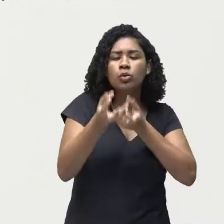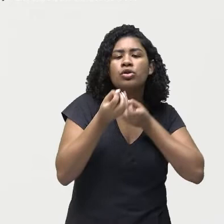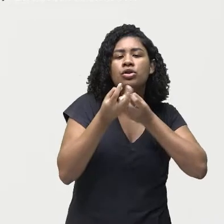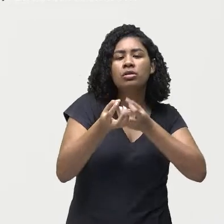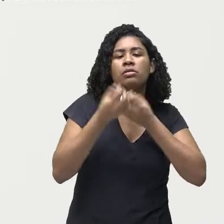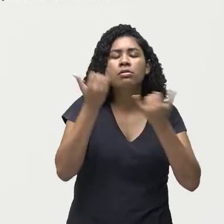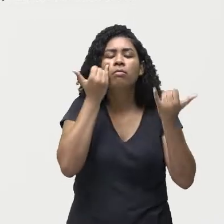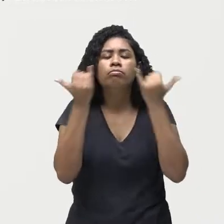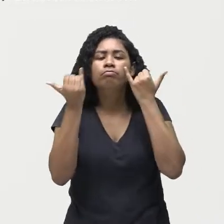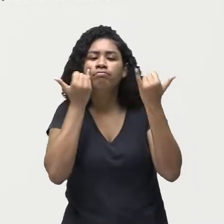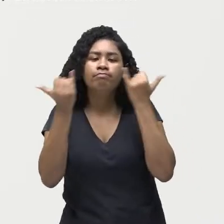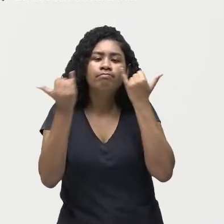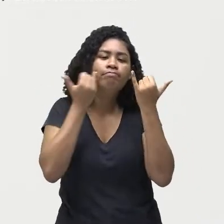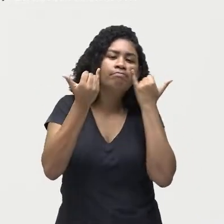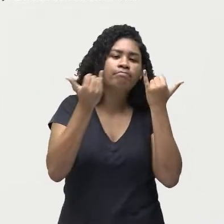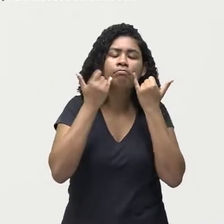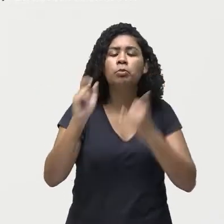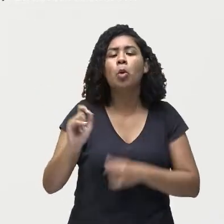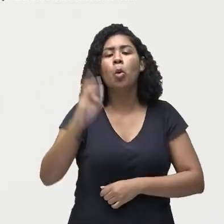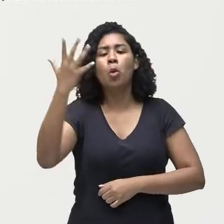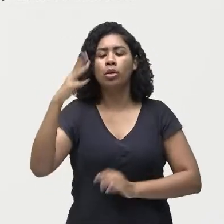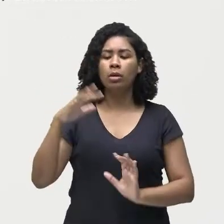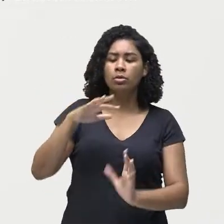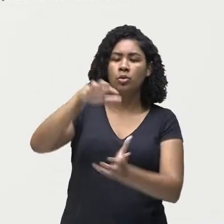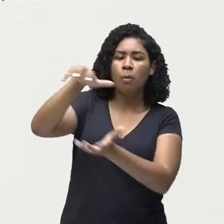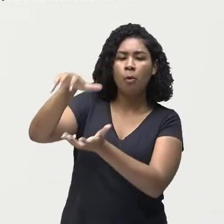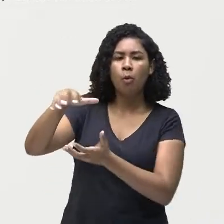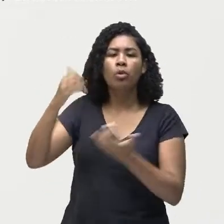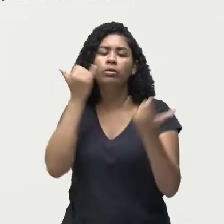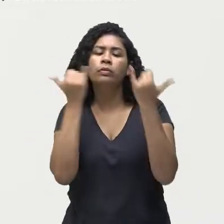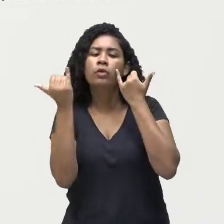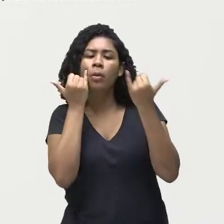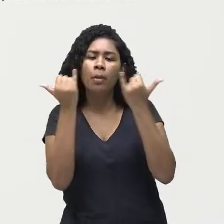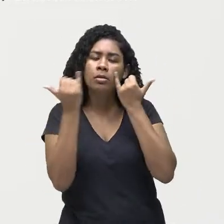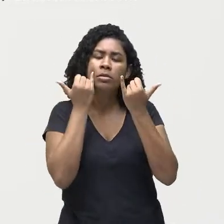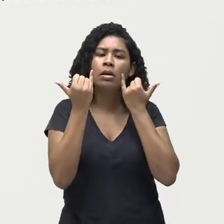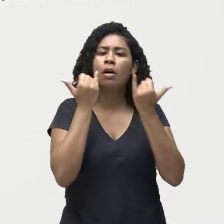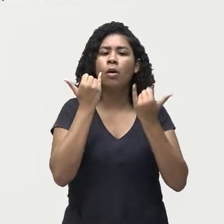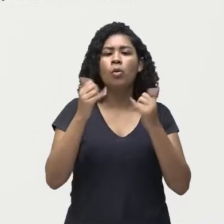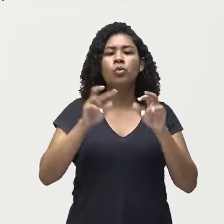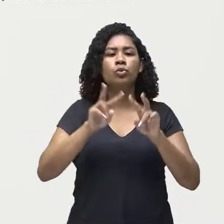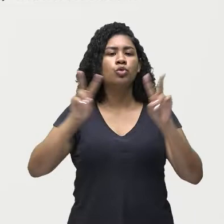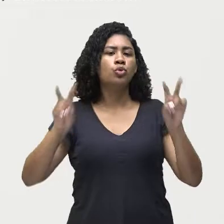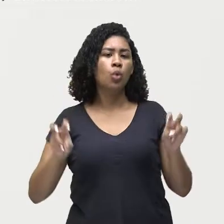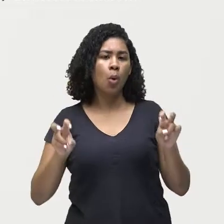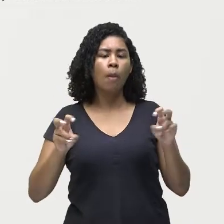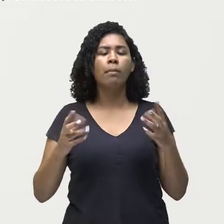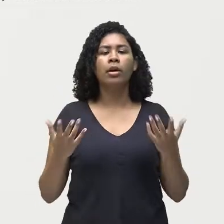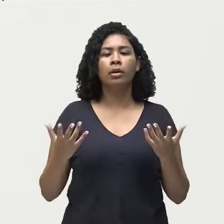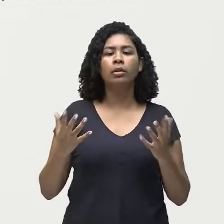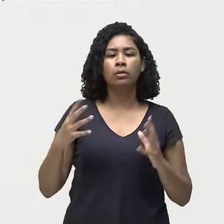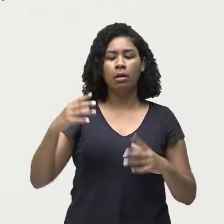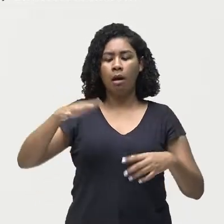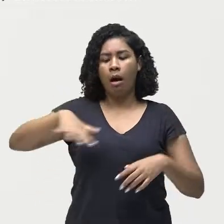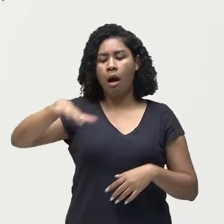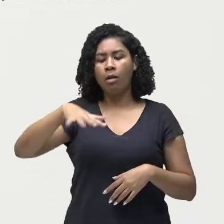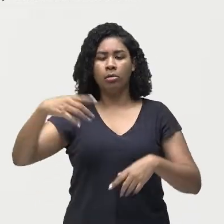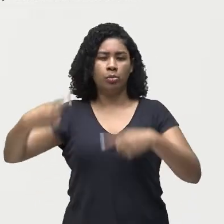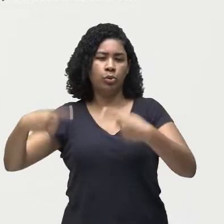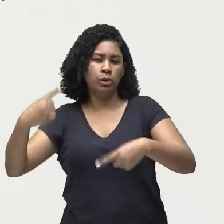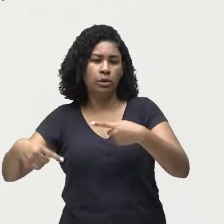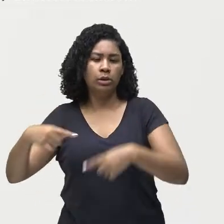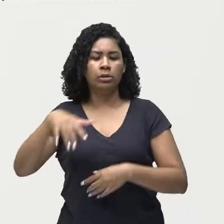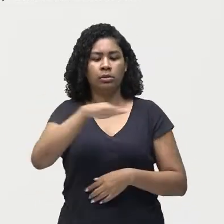está acontecendo aí no mundo, as notícias, né, sobre o cenário político, o